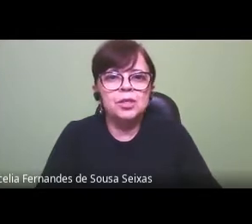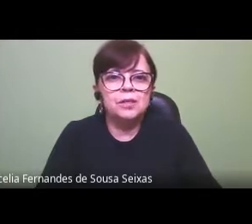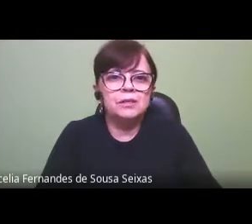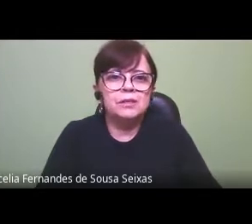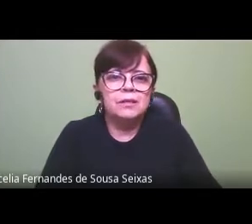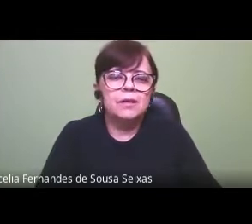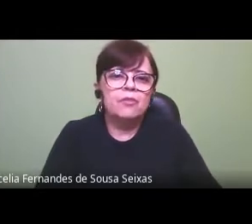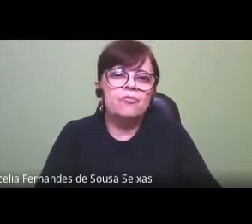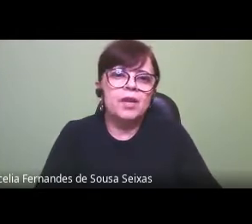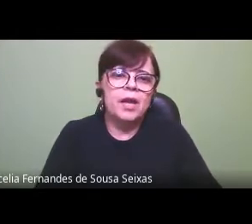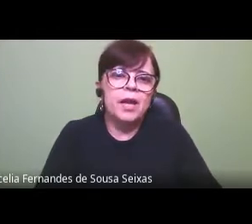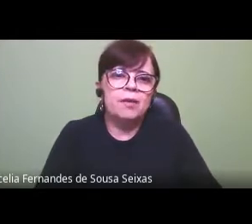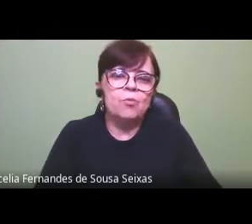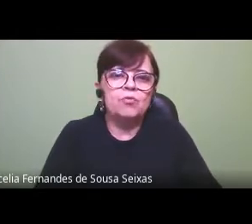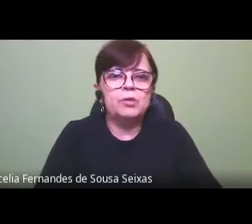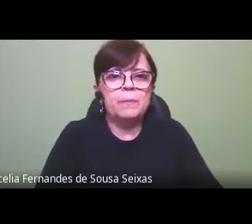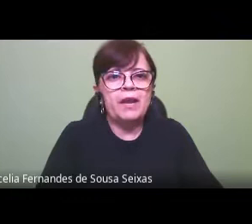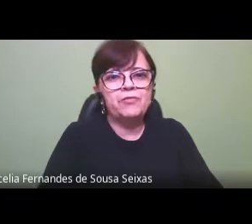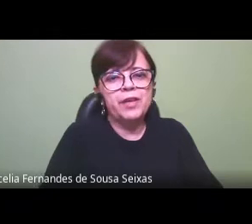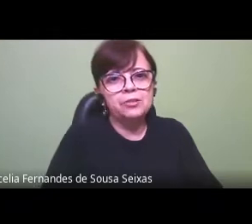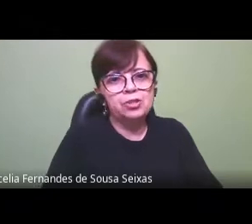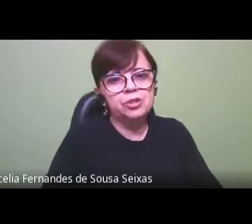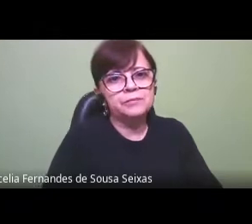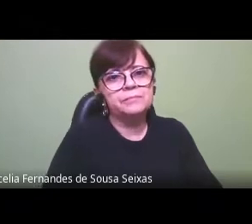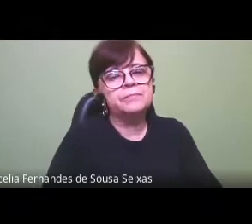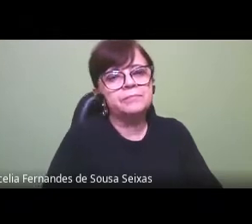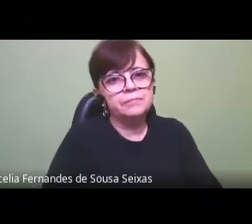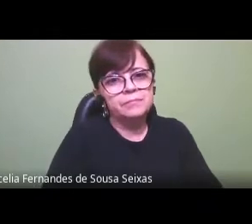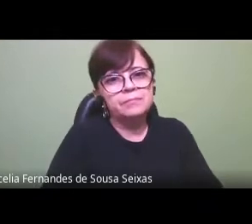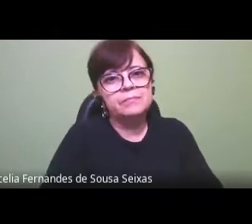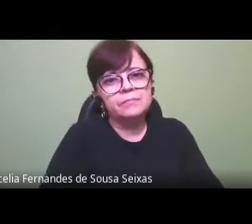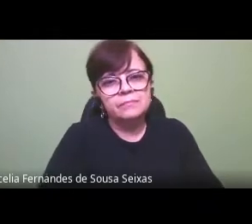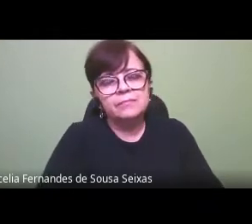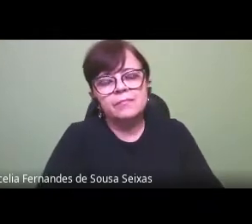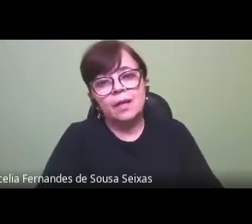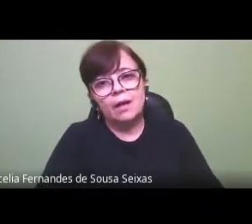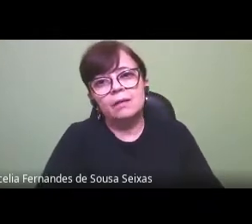sinal de I, V é o movimento para frente.